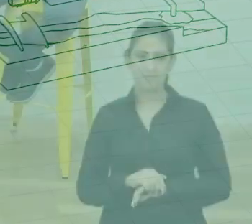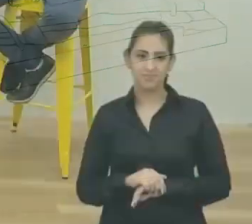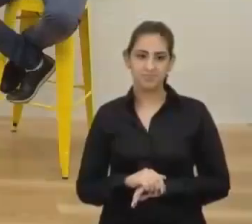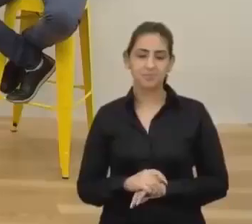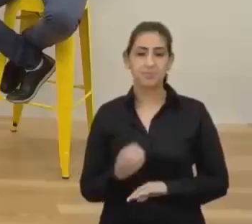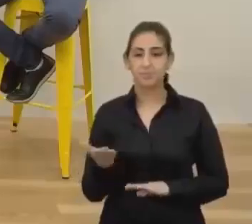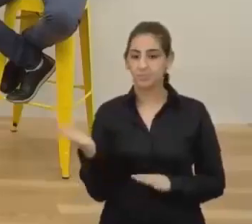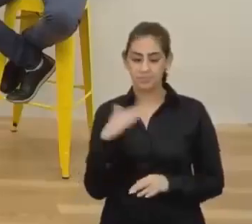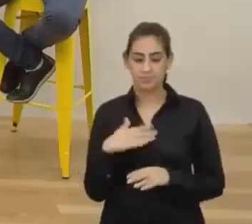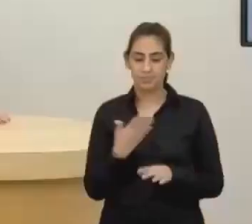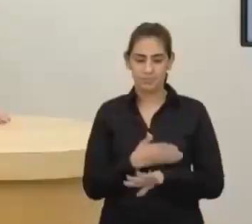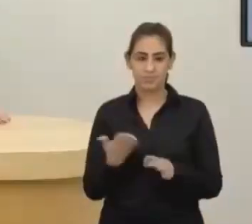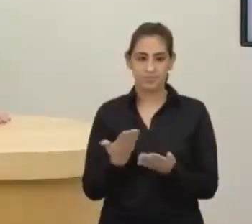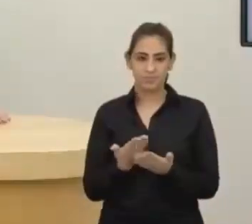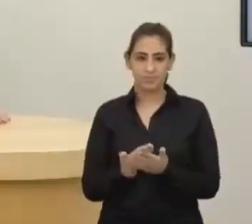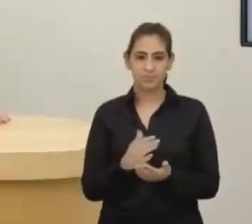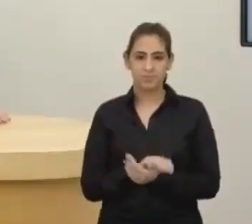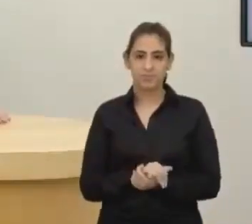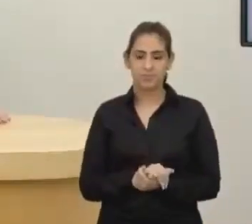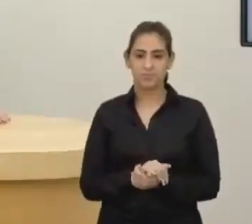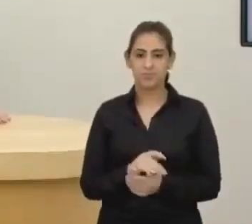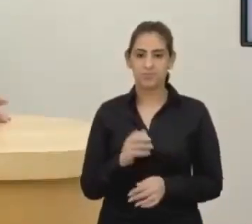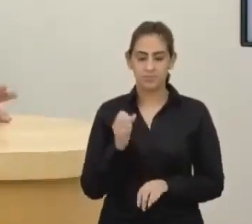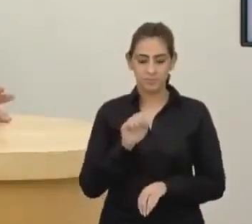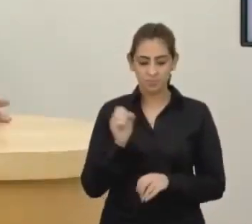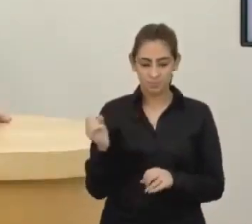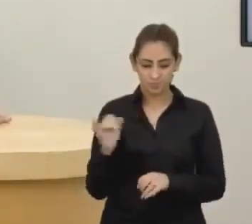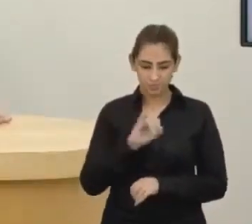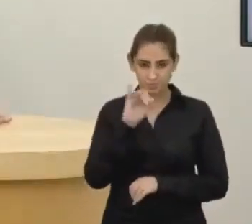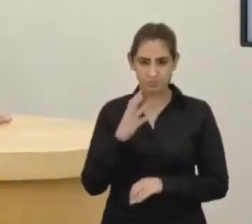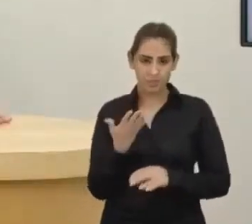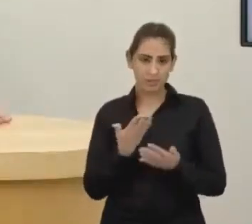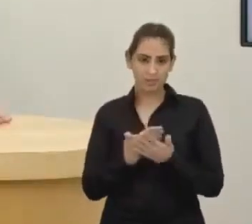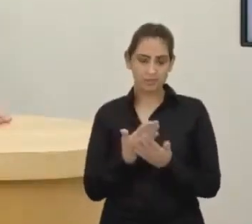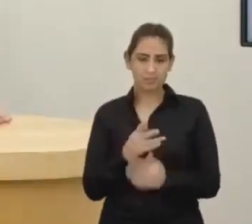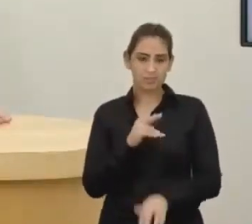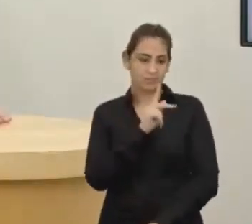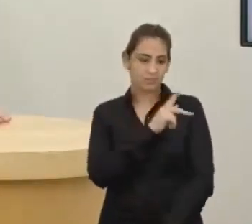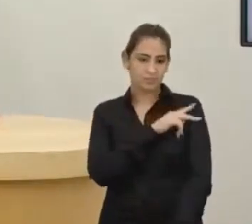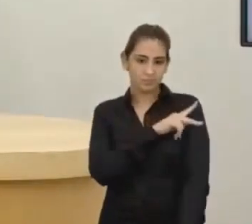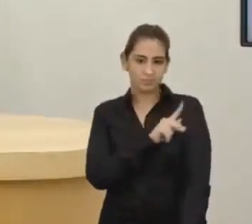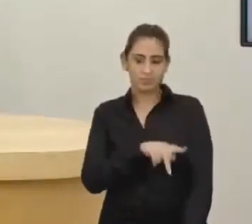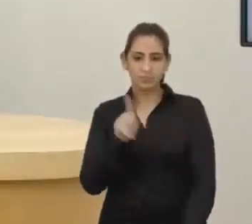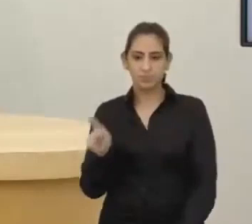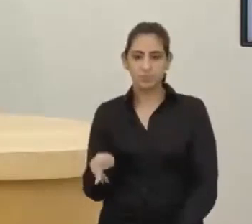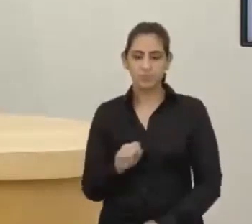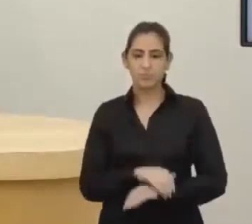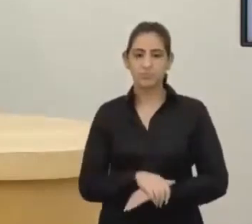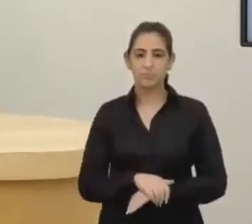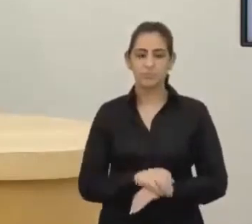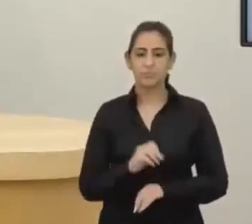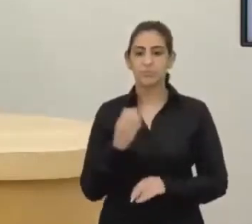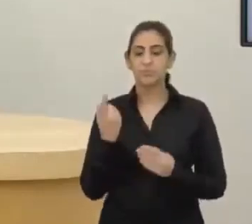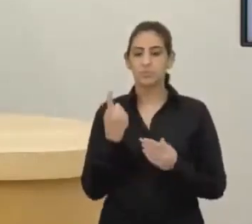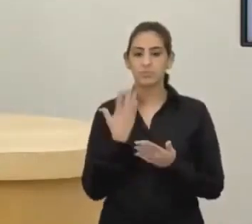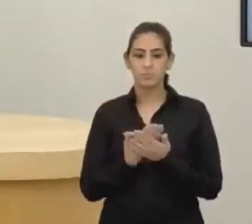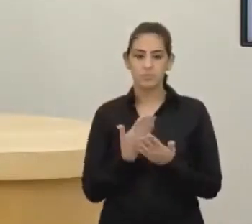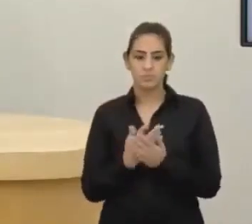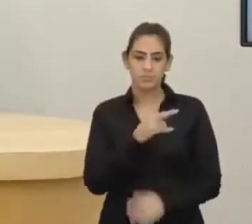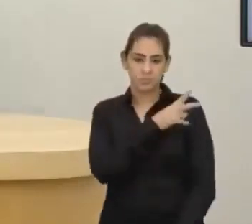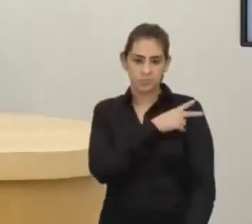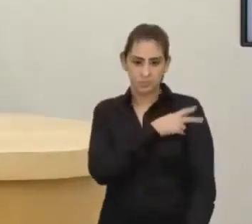Boa tarde a todos aí alunos professores diziam participar aí de mais uma aula aí da segunda série